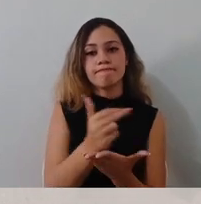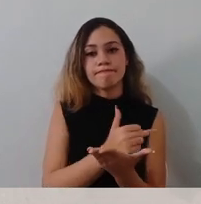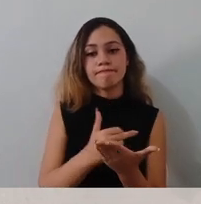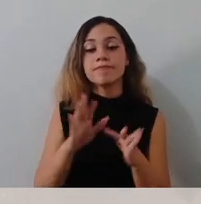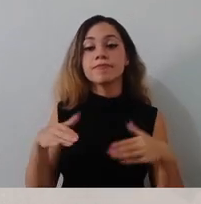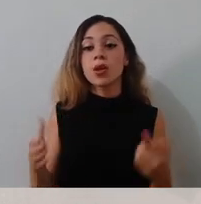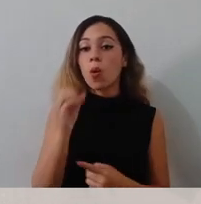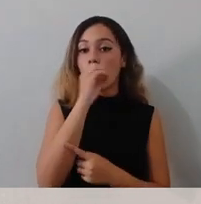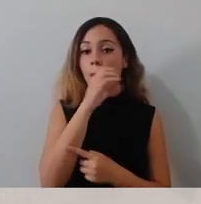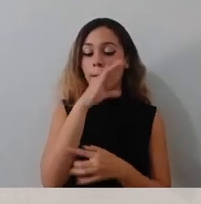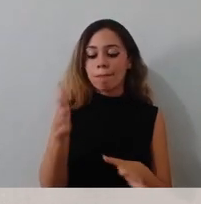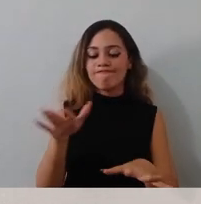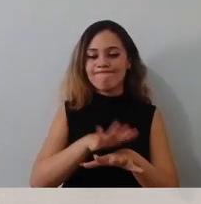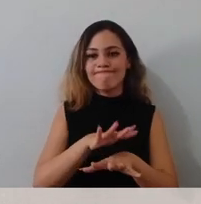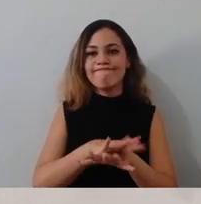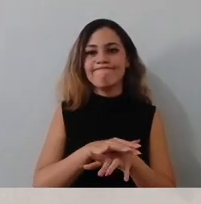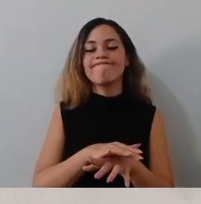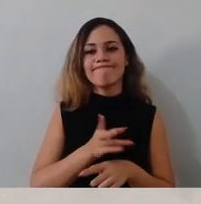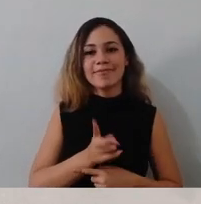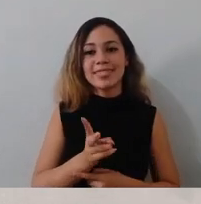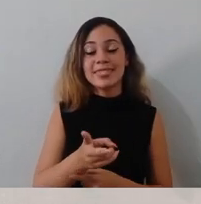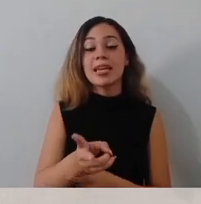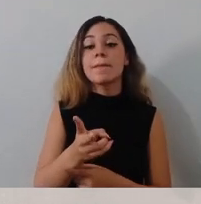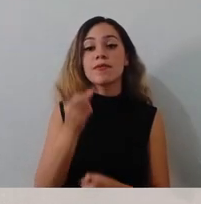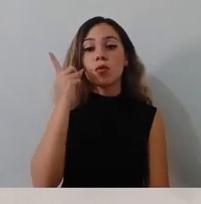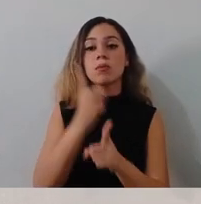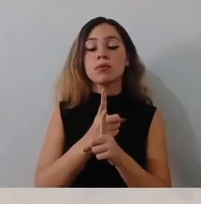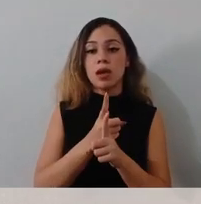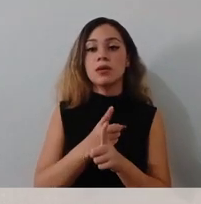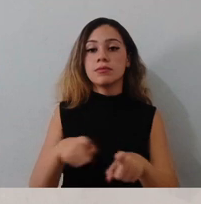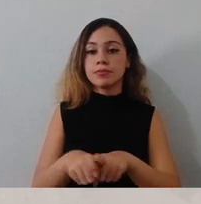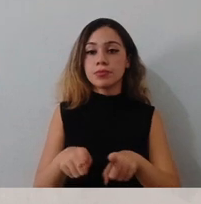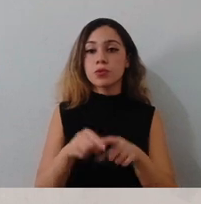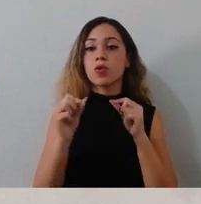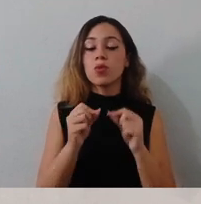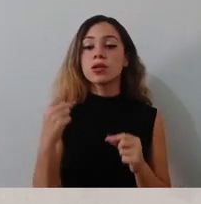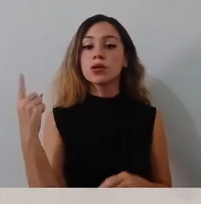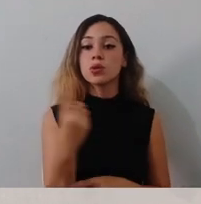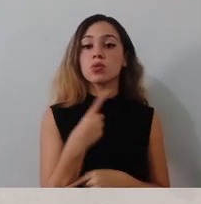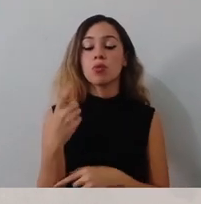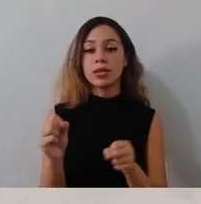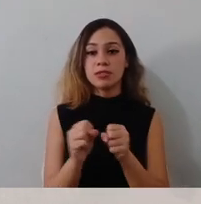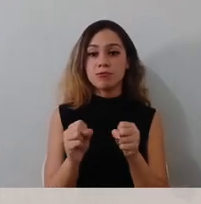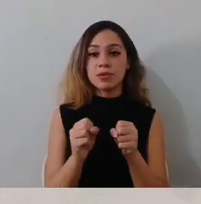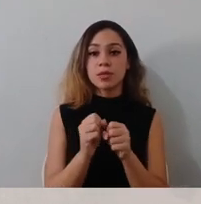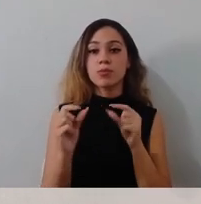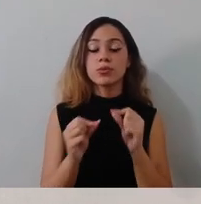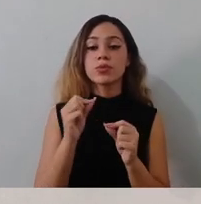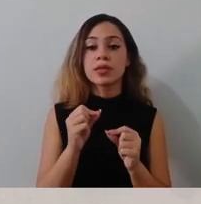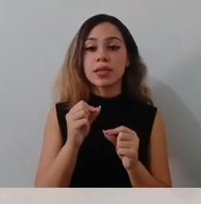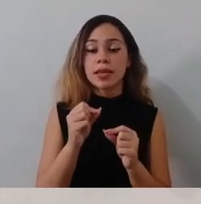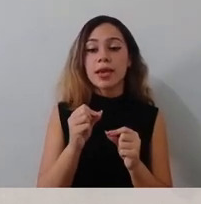o abuso sexual, ele sempre vai ser identificado. O que nós fazemos são